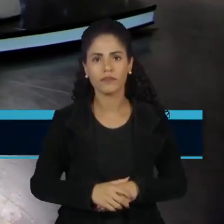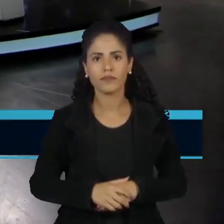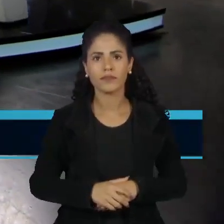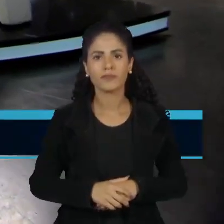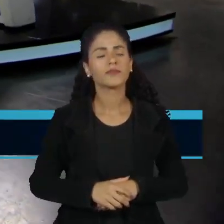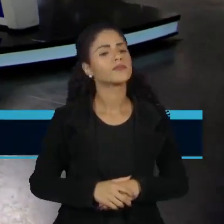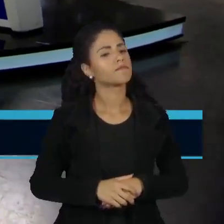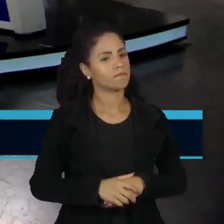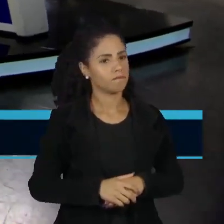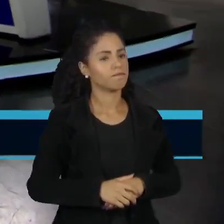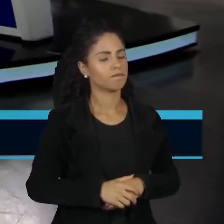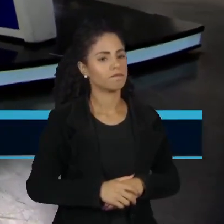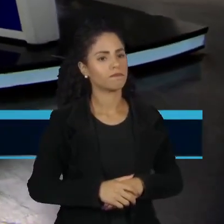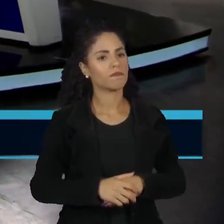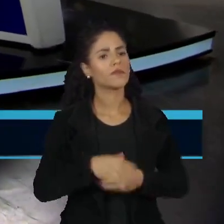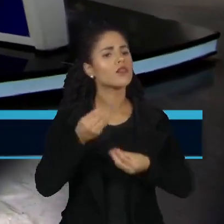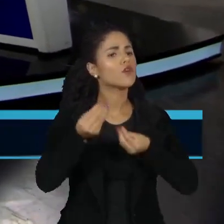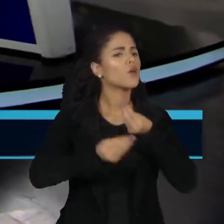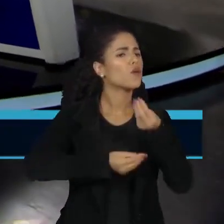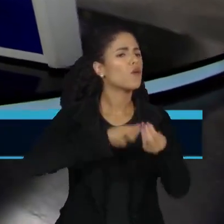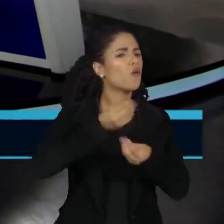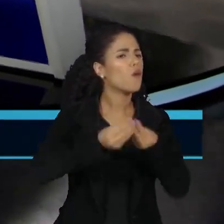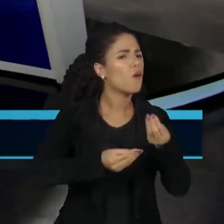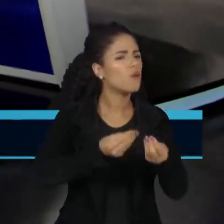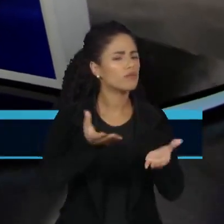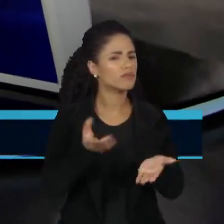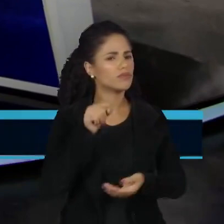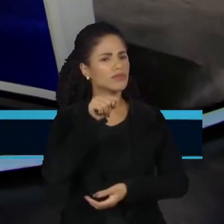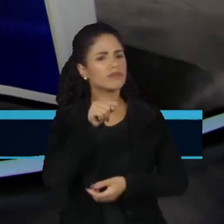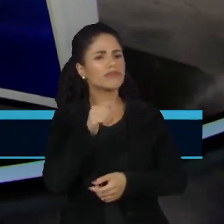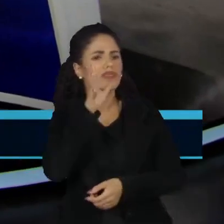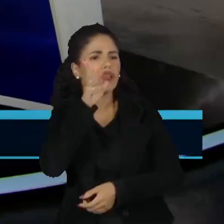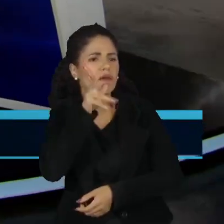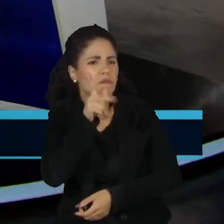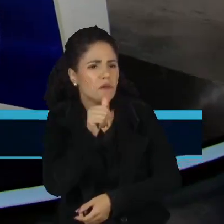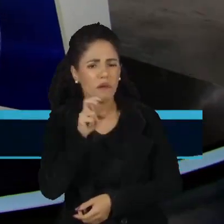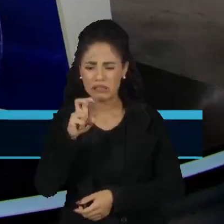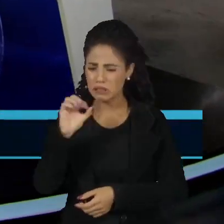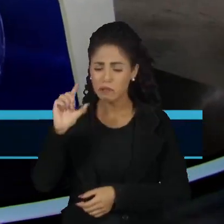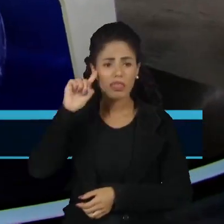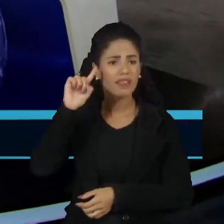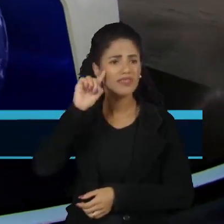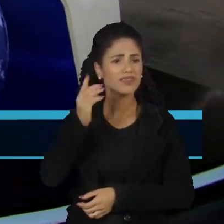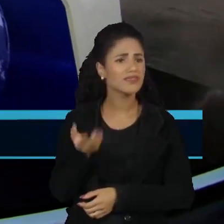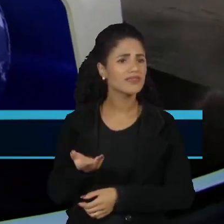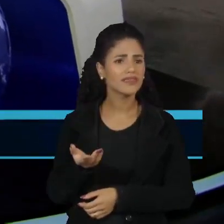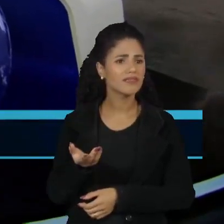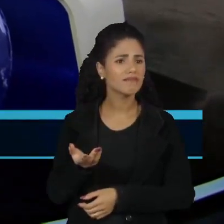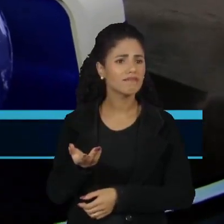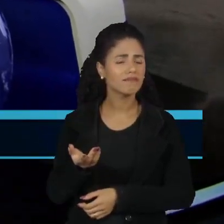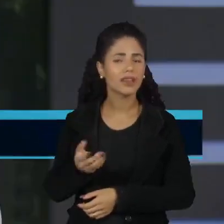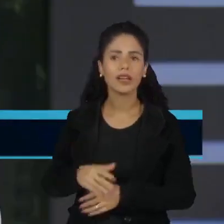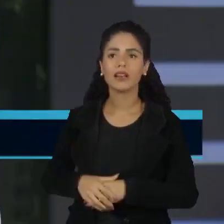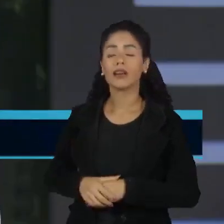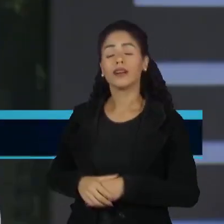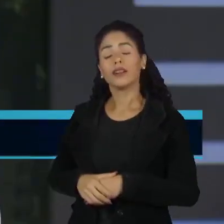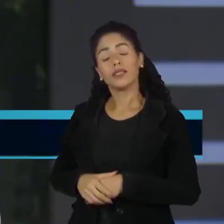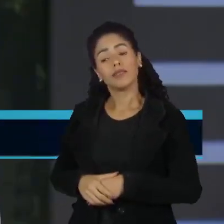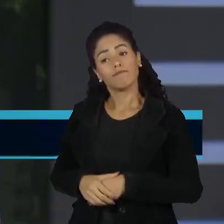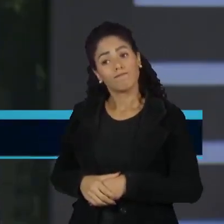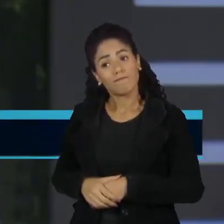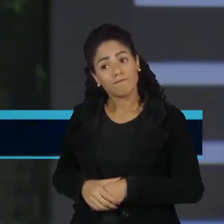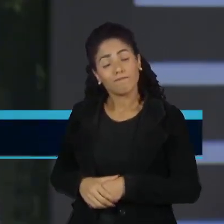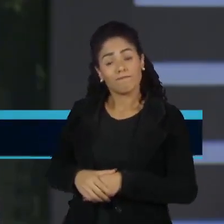Bom, capaz, há justificativas para o tempo levado para essa captura, 50 dias? Infelizmente, sim.